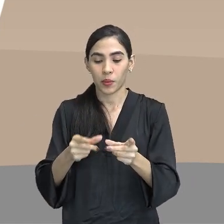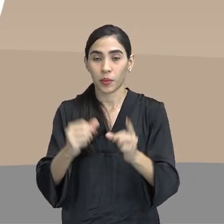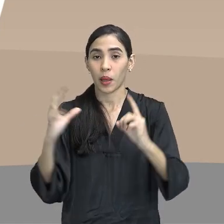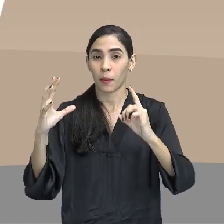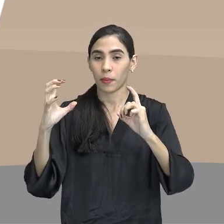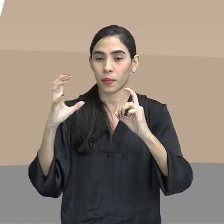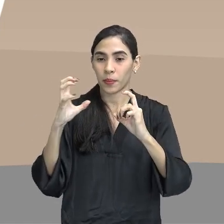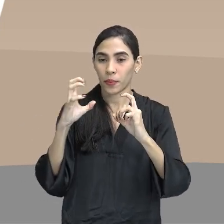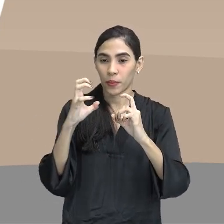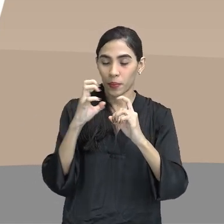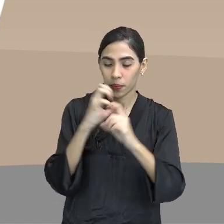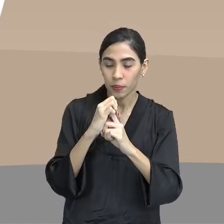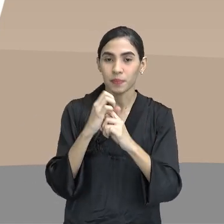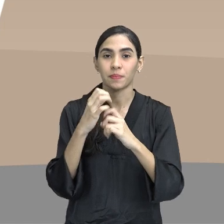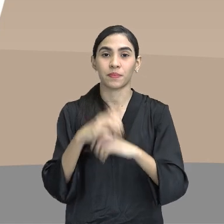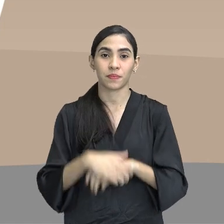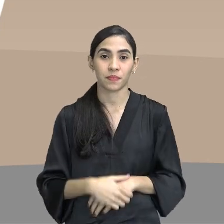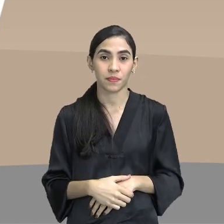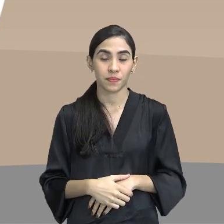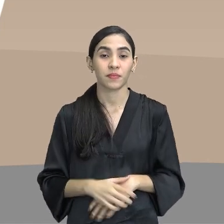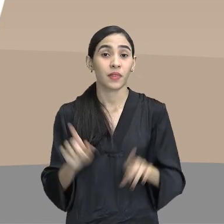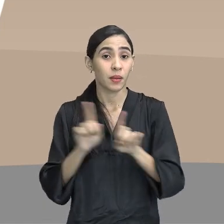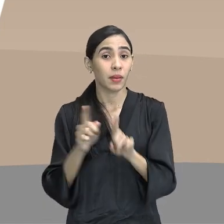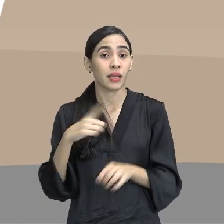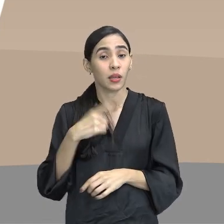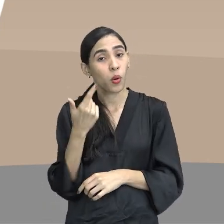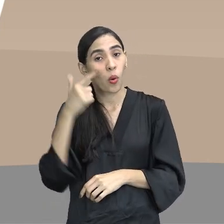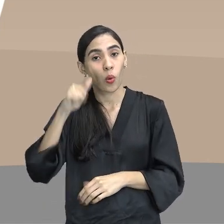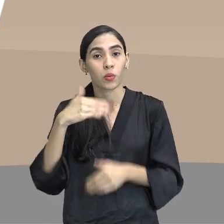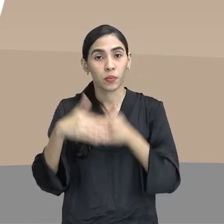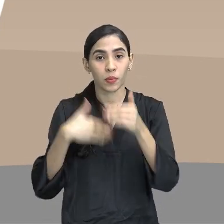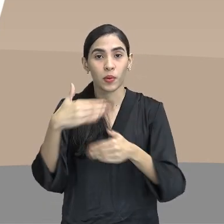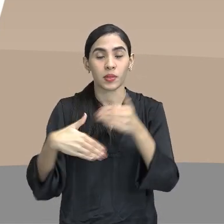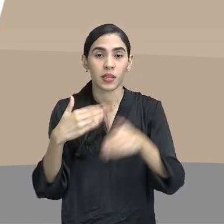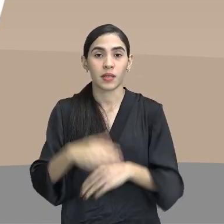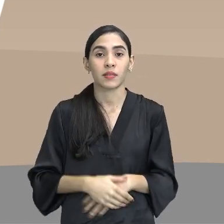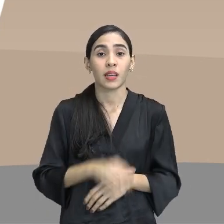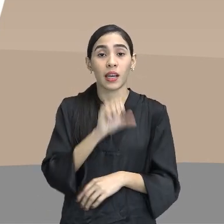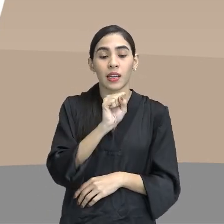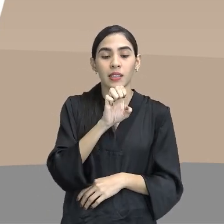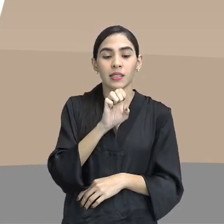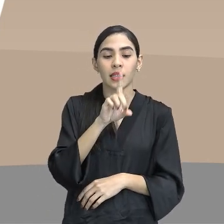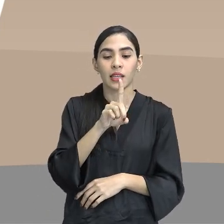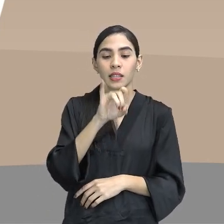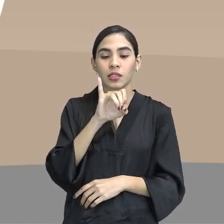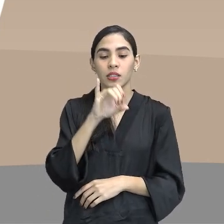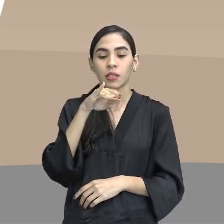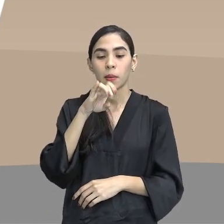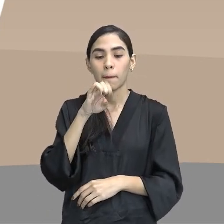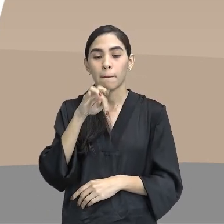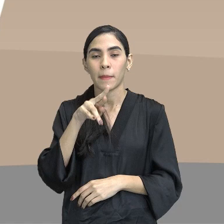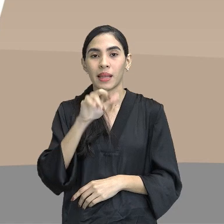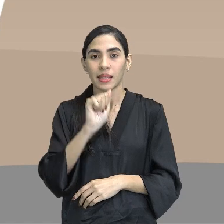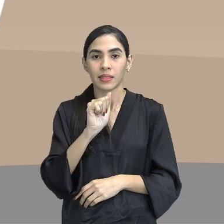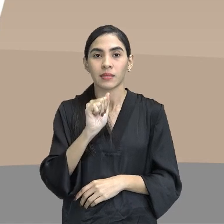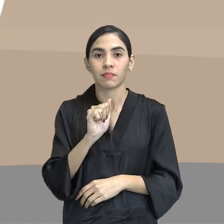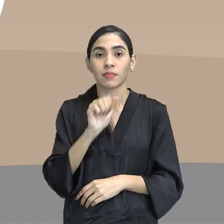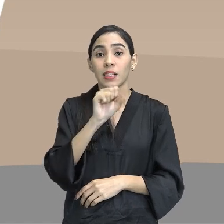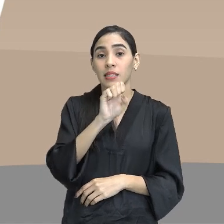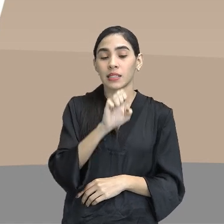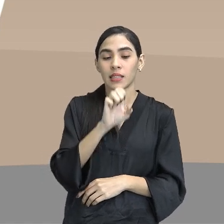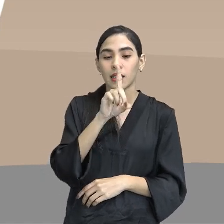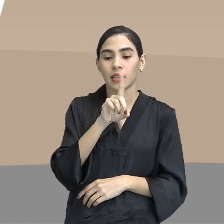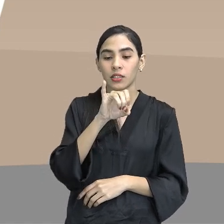decomposição, como a gente pôde observar. E ainda a gente ainda tem mais outros processos, né, professor, como a sedimentação, né? Exatamente. Nós temos aí o processo